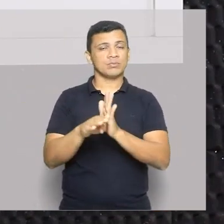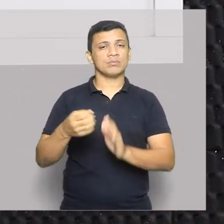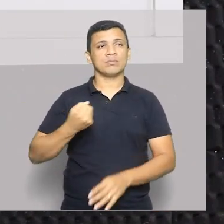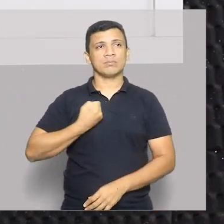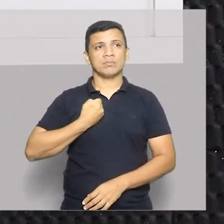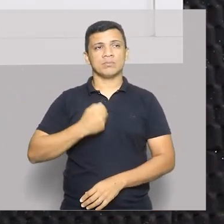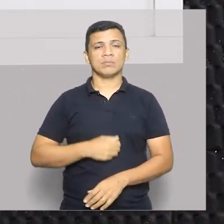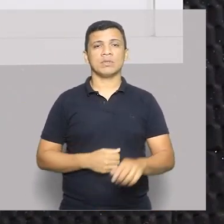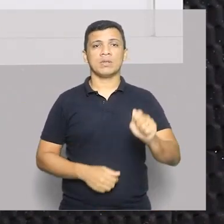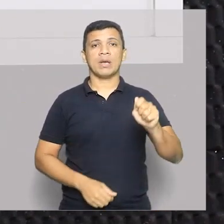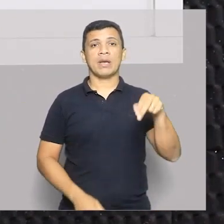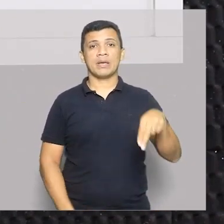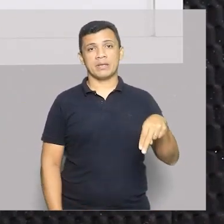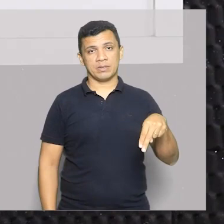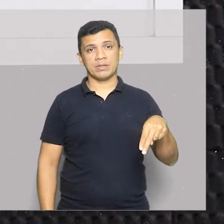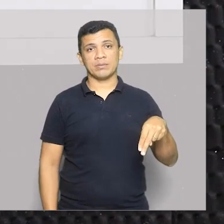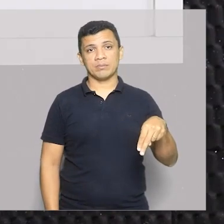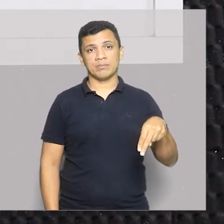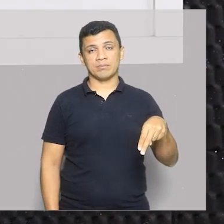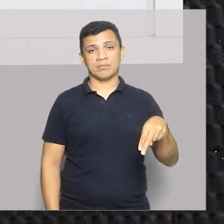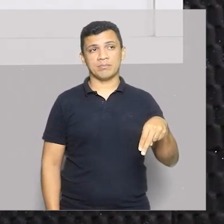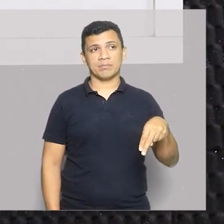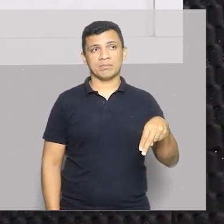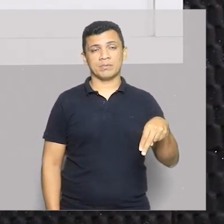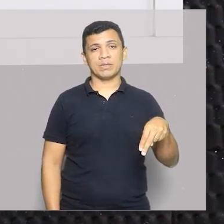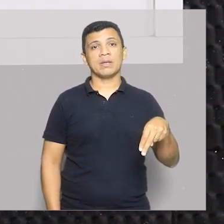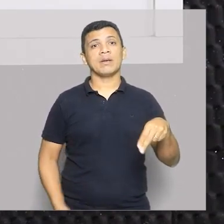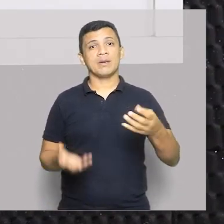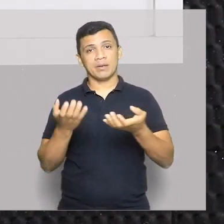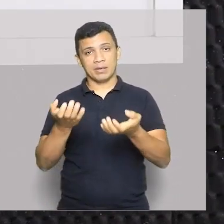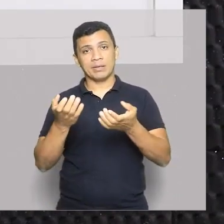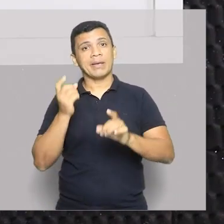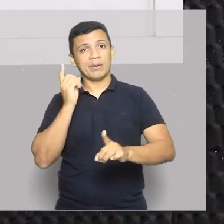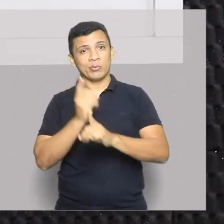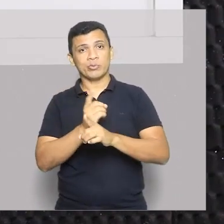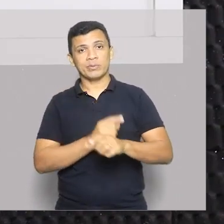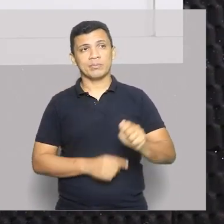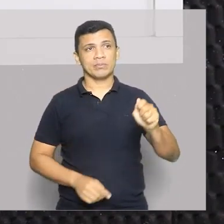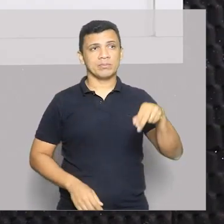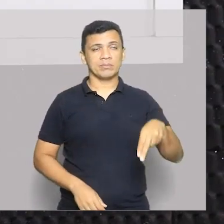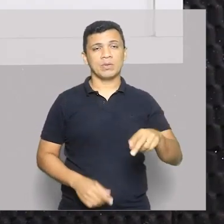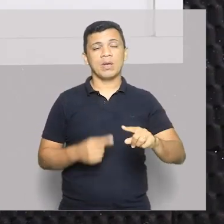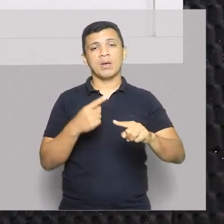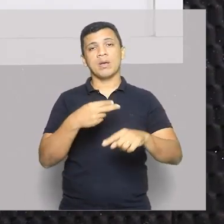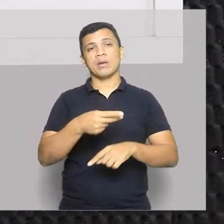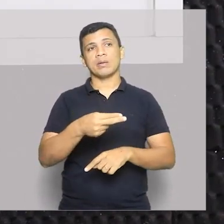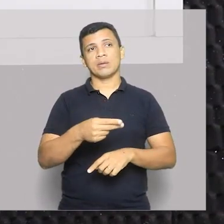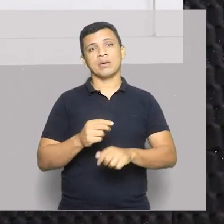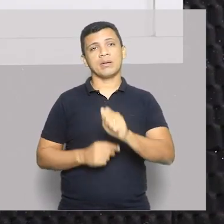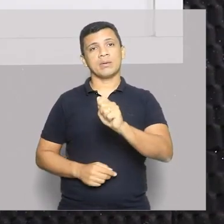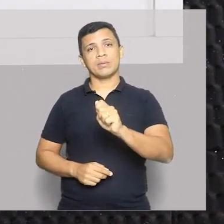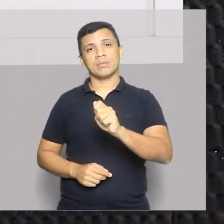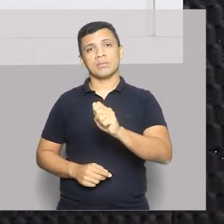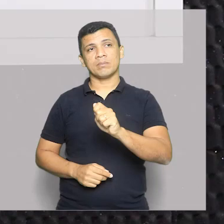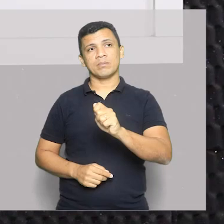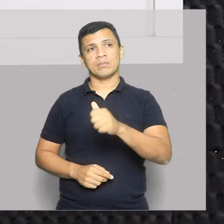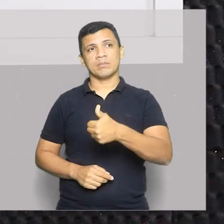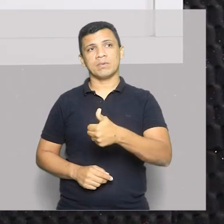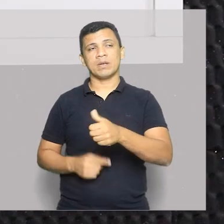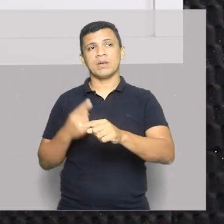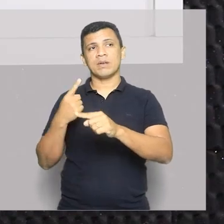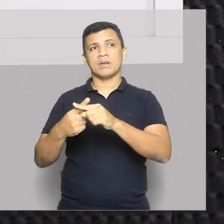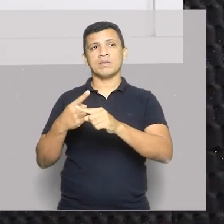Esse AN é um termo de uma posição N, que você quer determinar, multiplicado pelo A1, vezes a razão. E